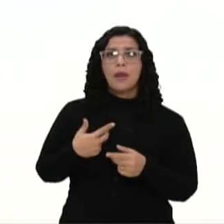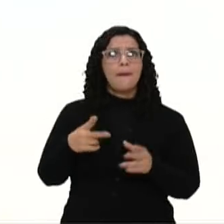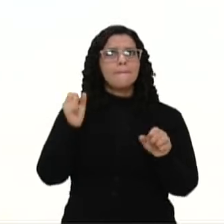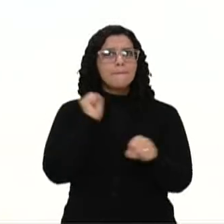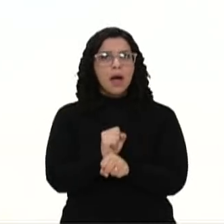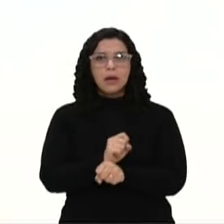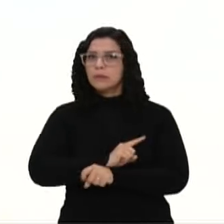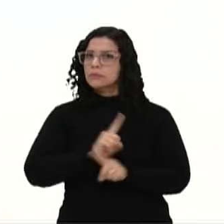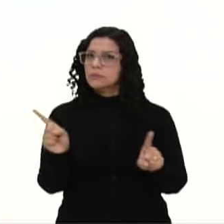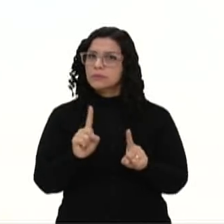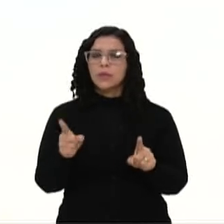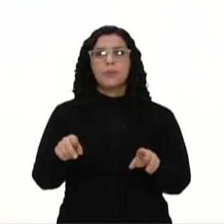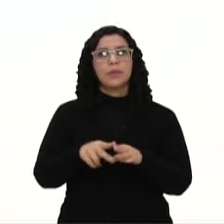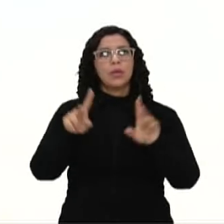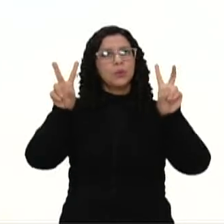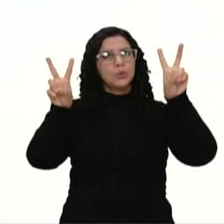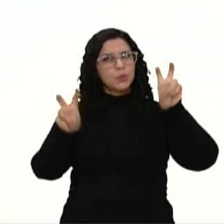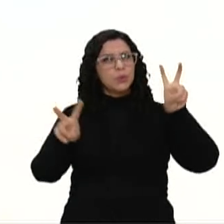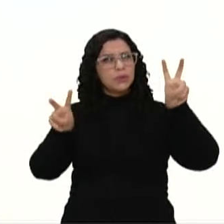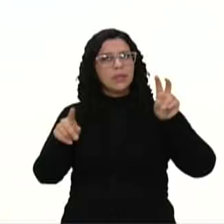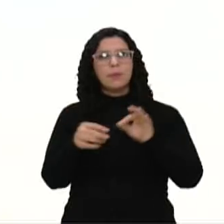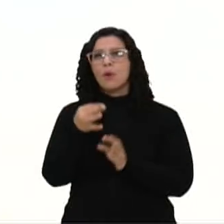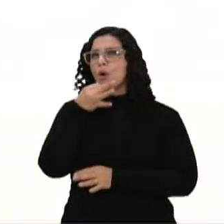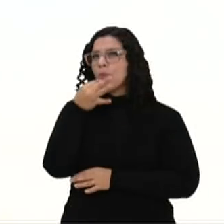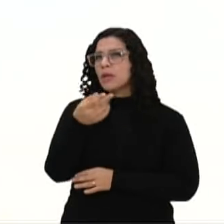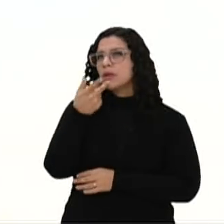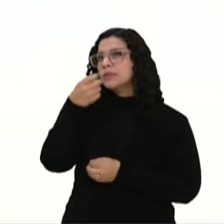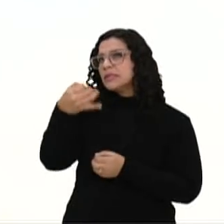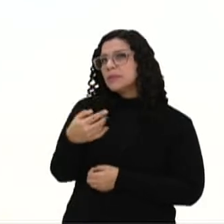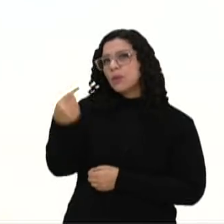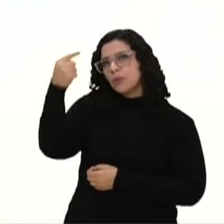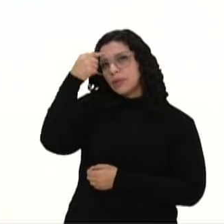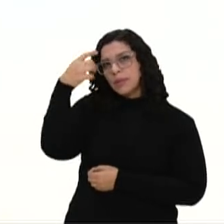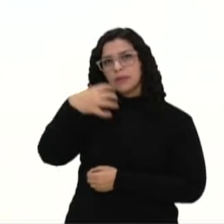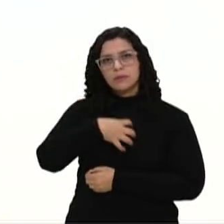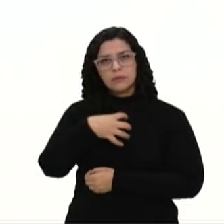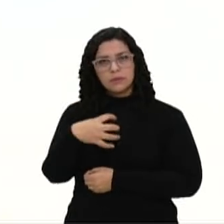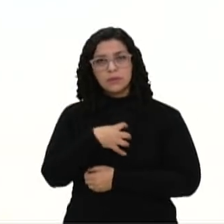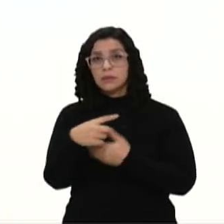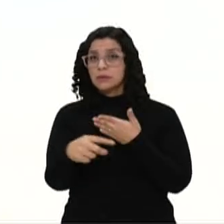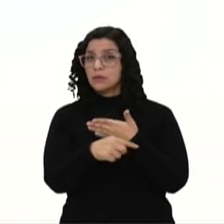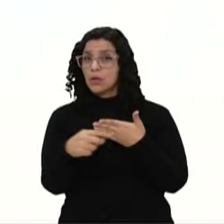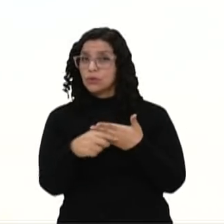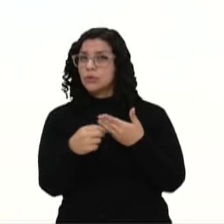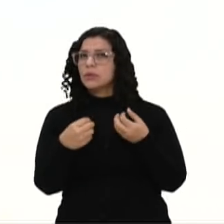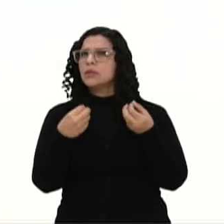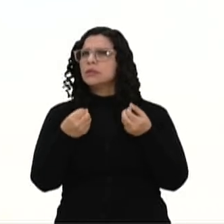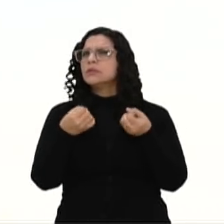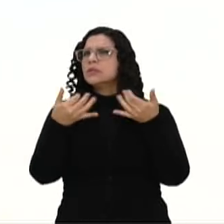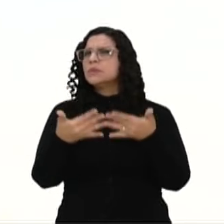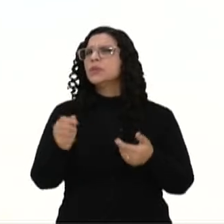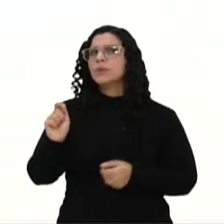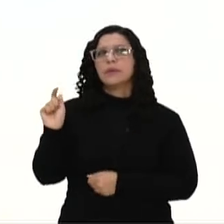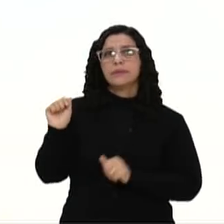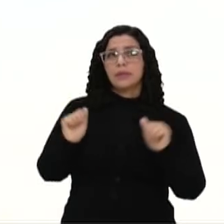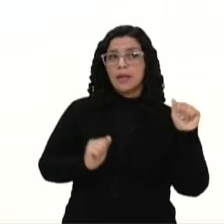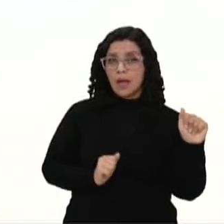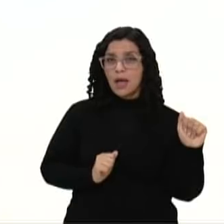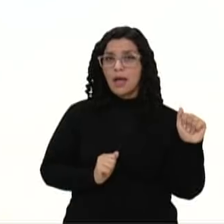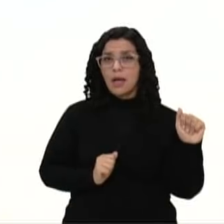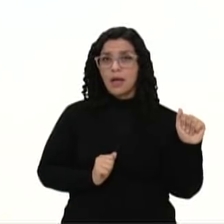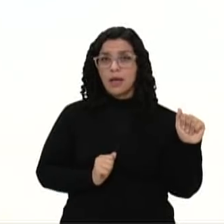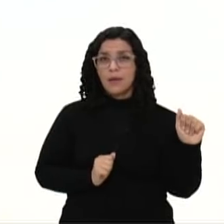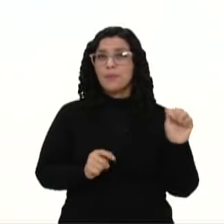por isso. Nesse trecho, para argumentar o que pensa e sente, a autora recorre a letra A,